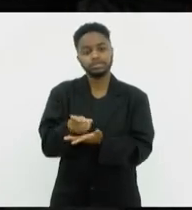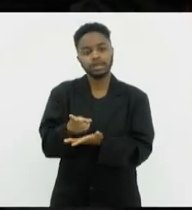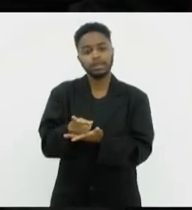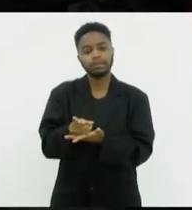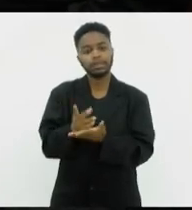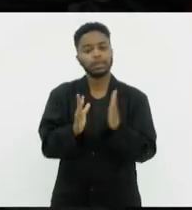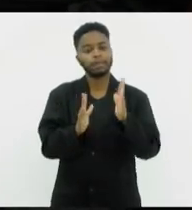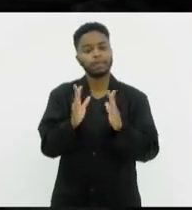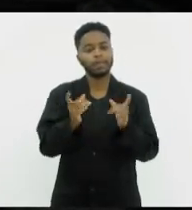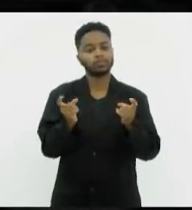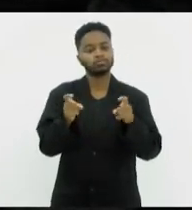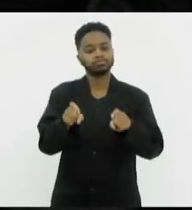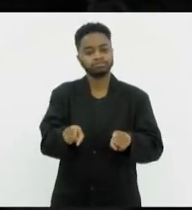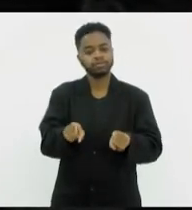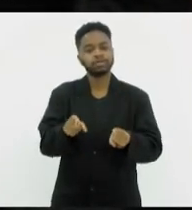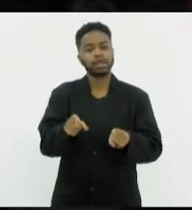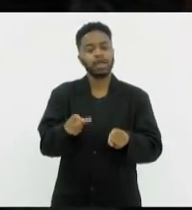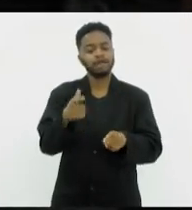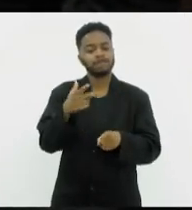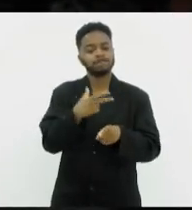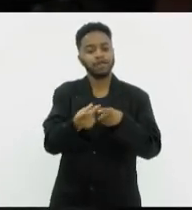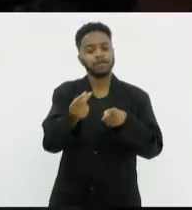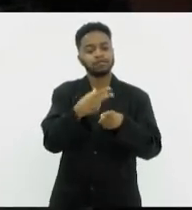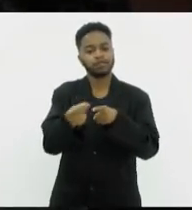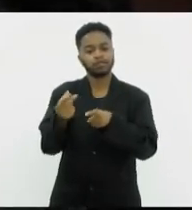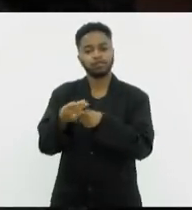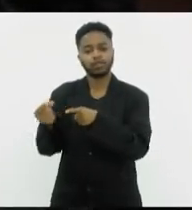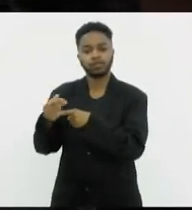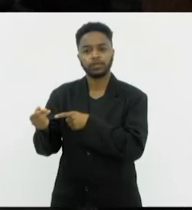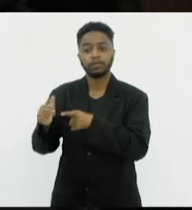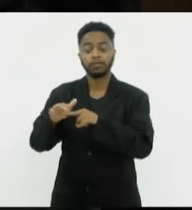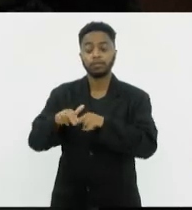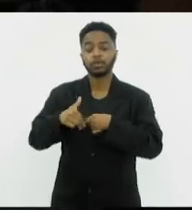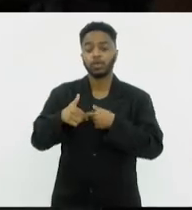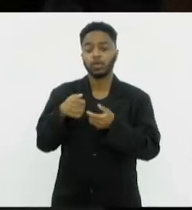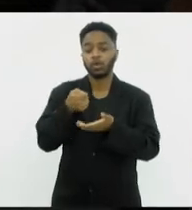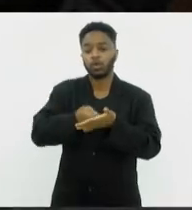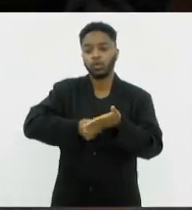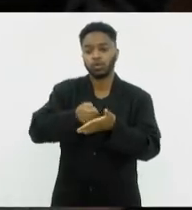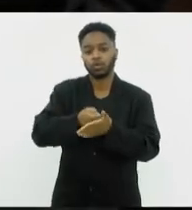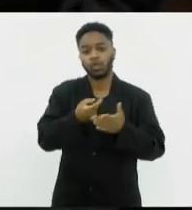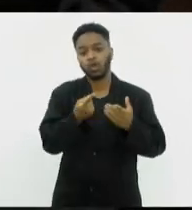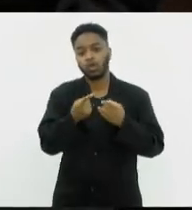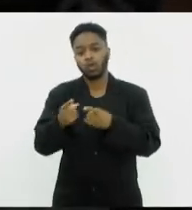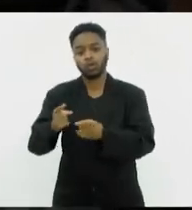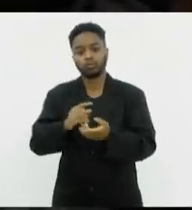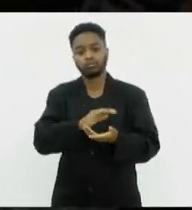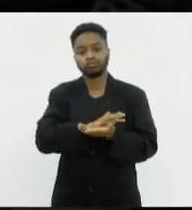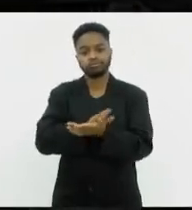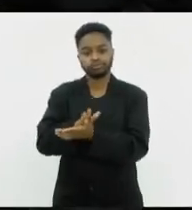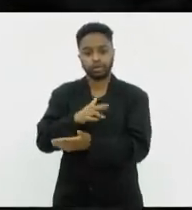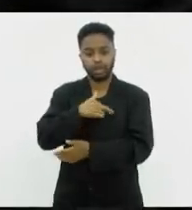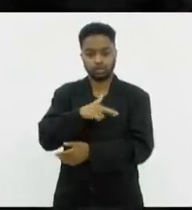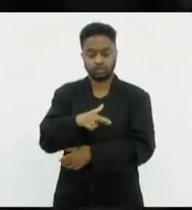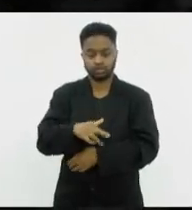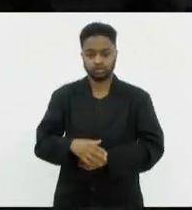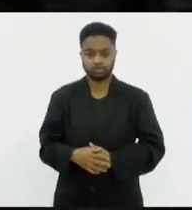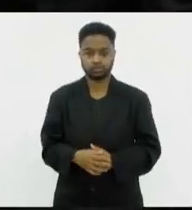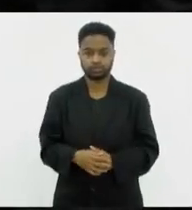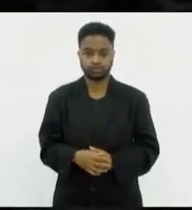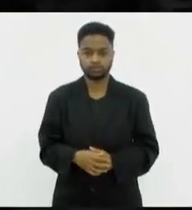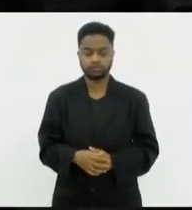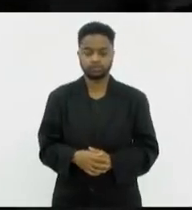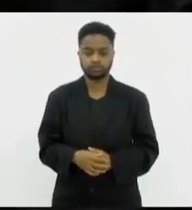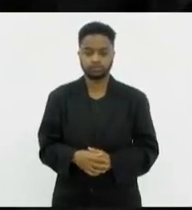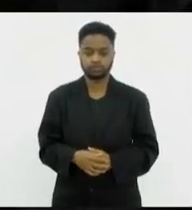mandatos consecutivos na luta contra a intolerância religiosa.